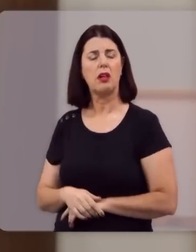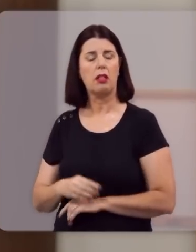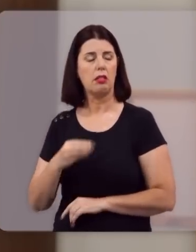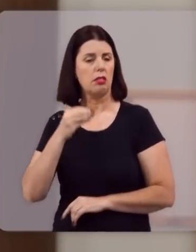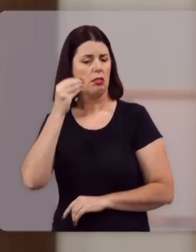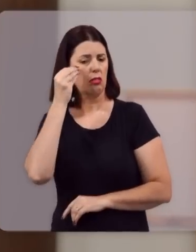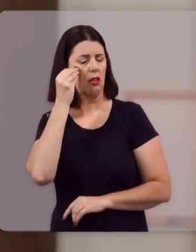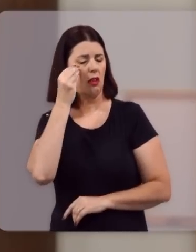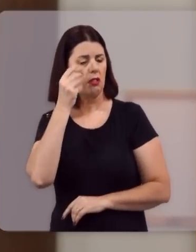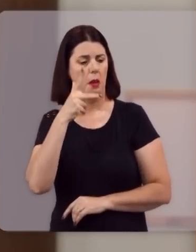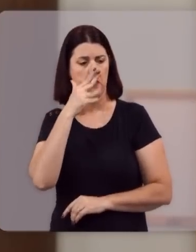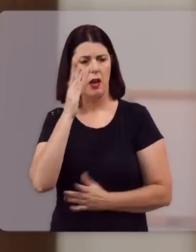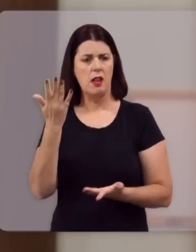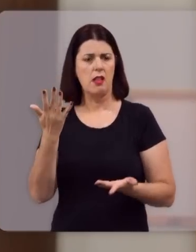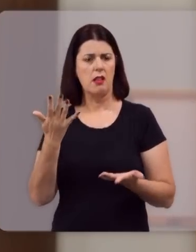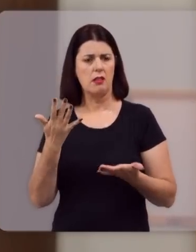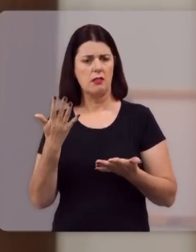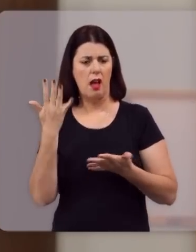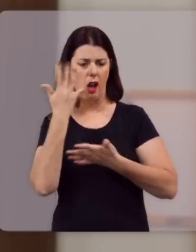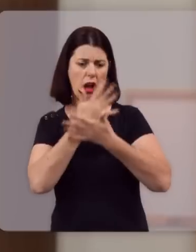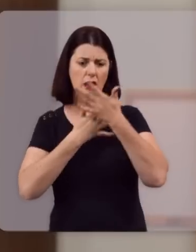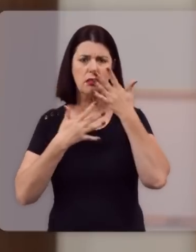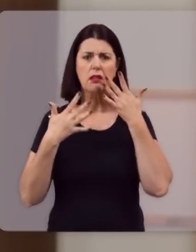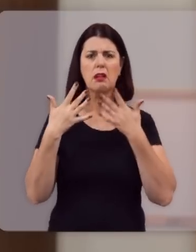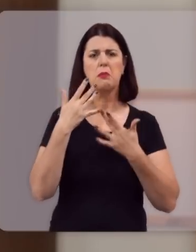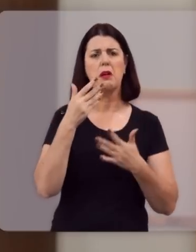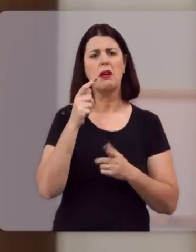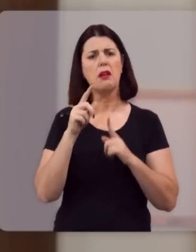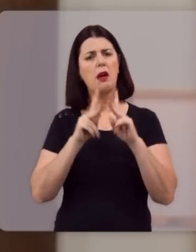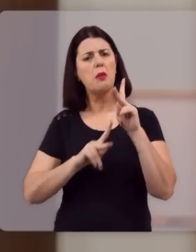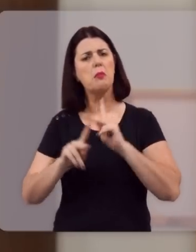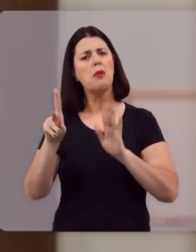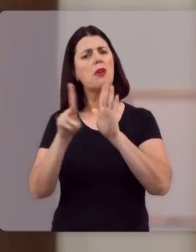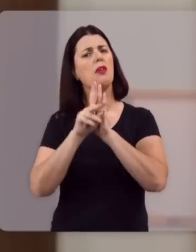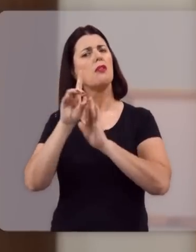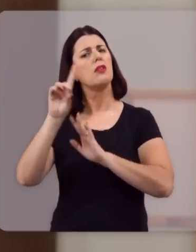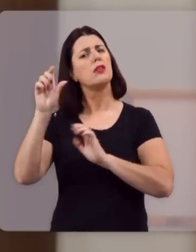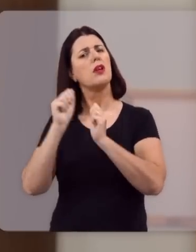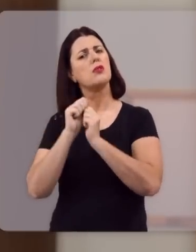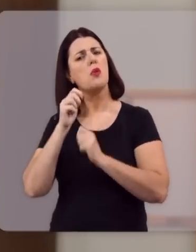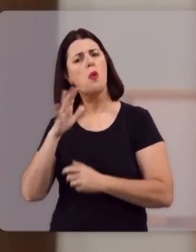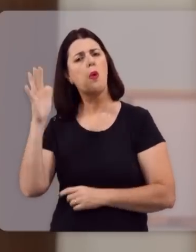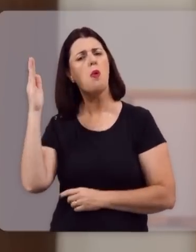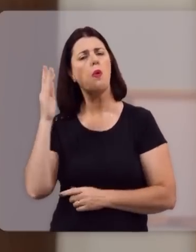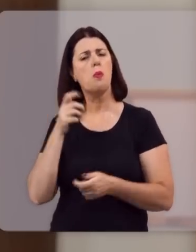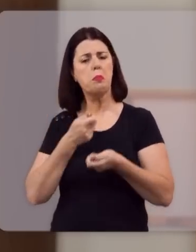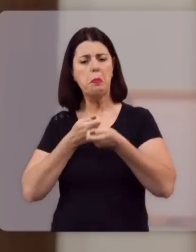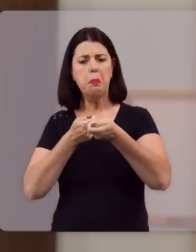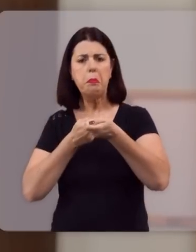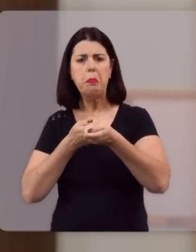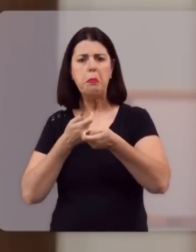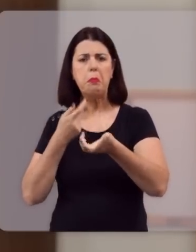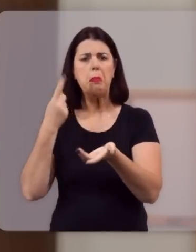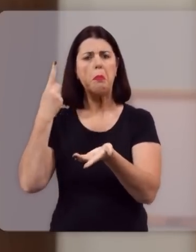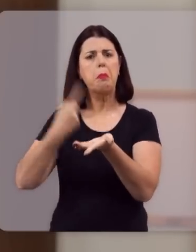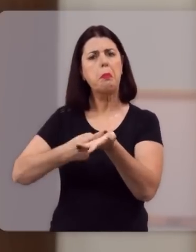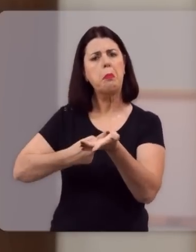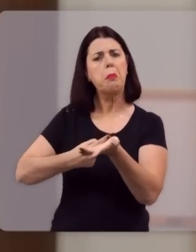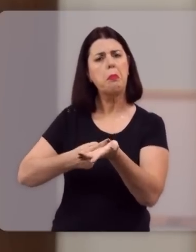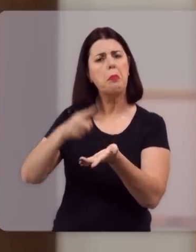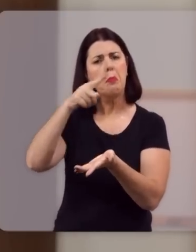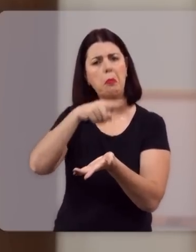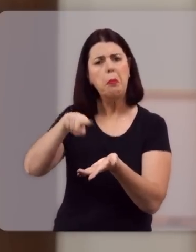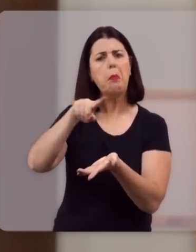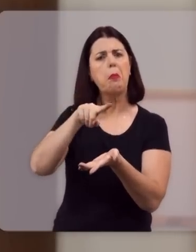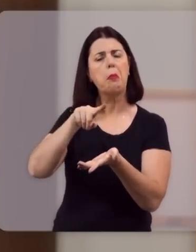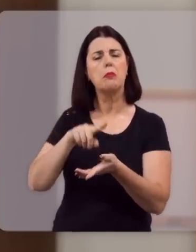tentam intimidar o povo de Deus com ameaças. Mas precisamos compreender, à